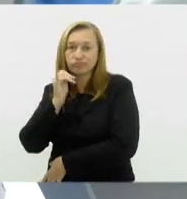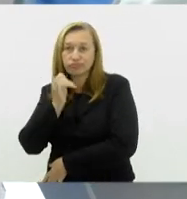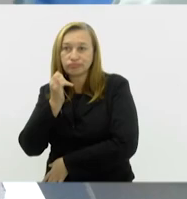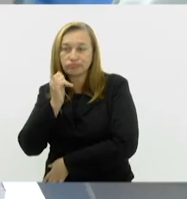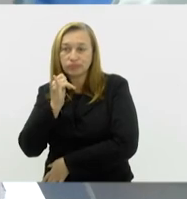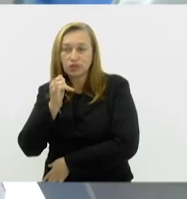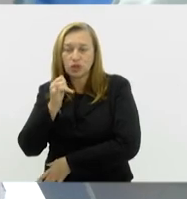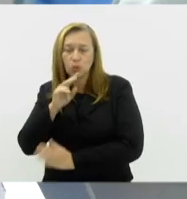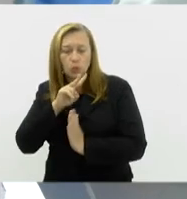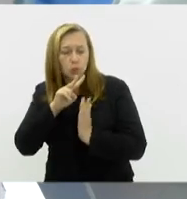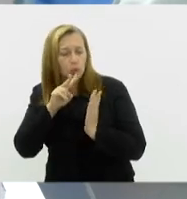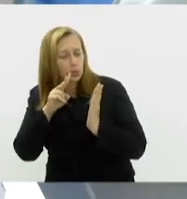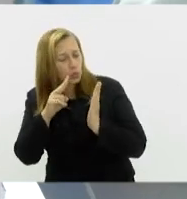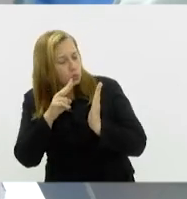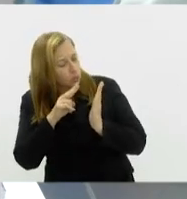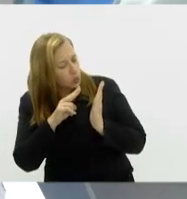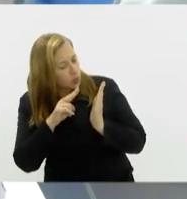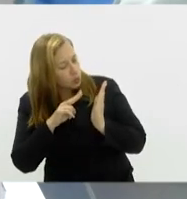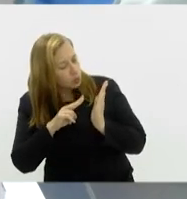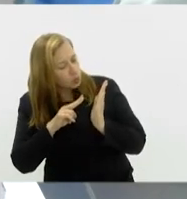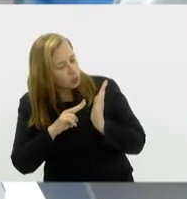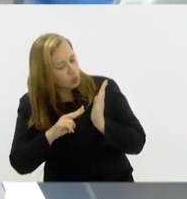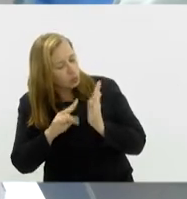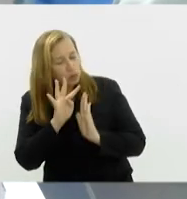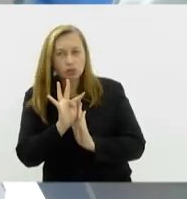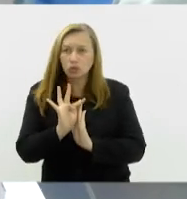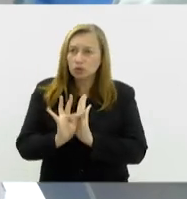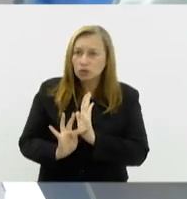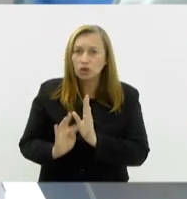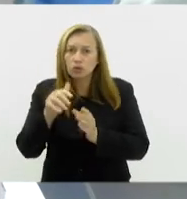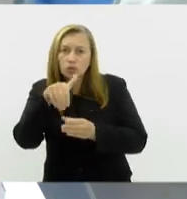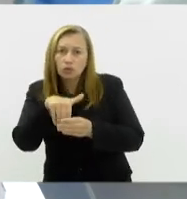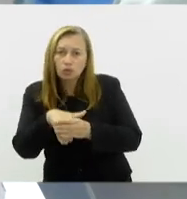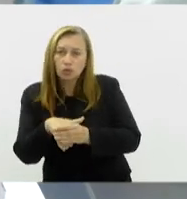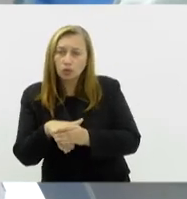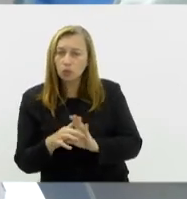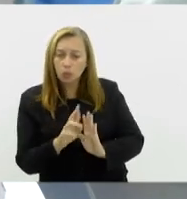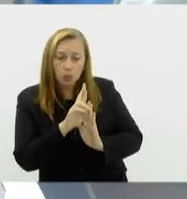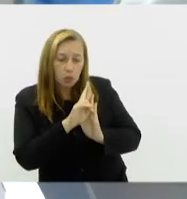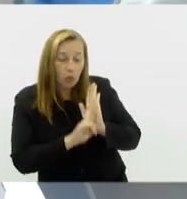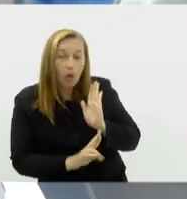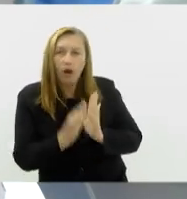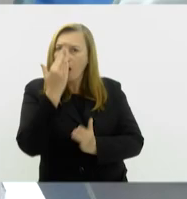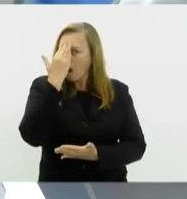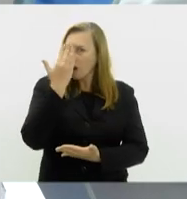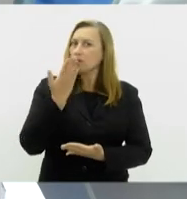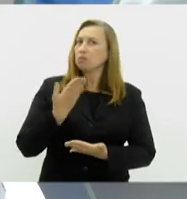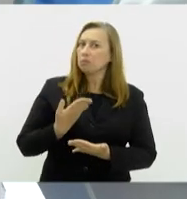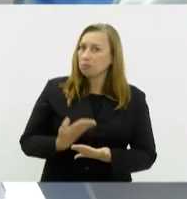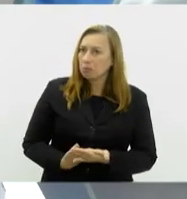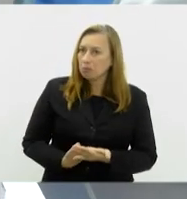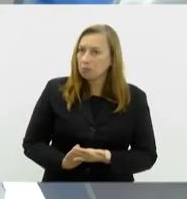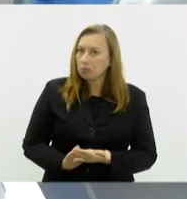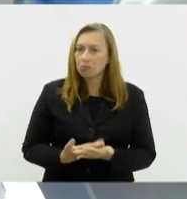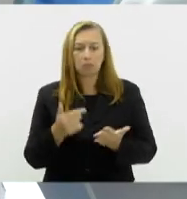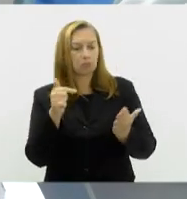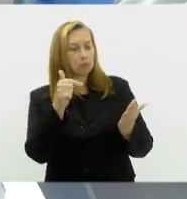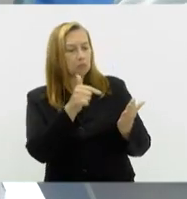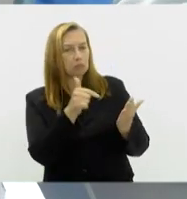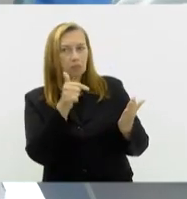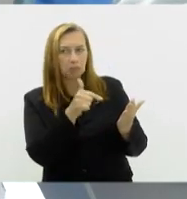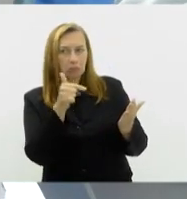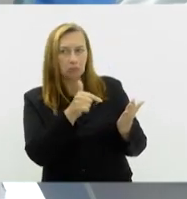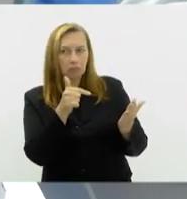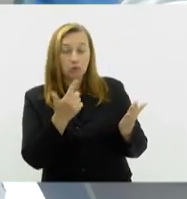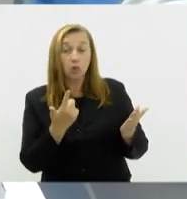numa olhada do texto do voto do relator acredito que ali está contido